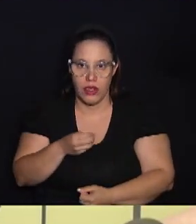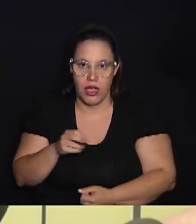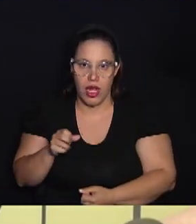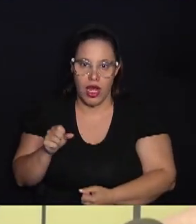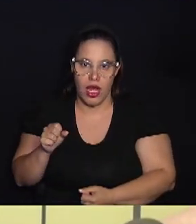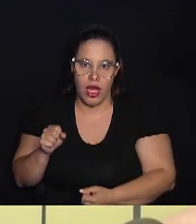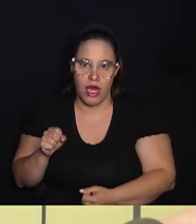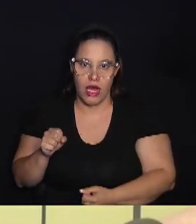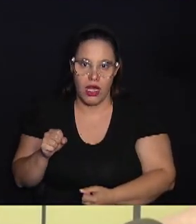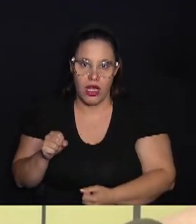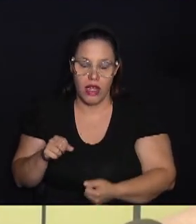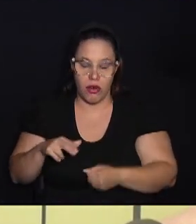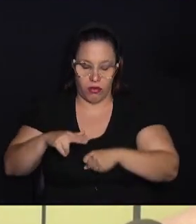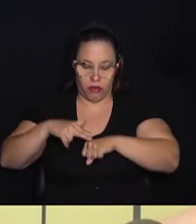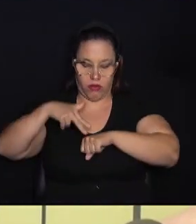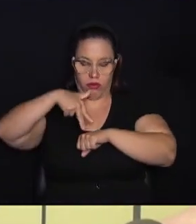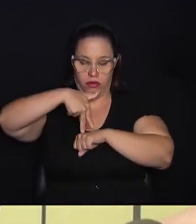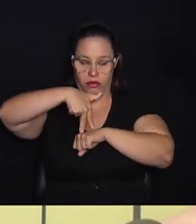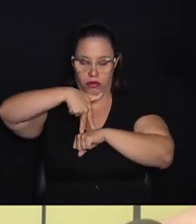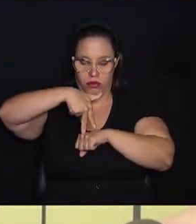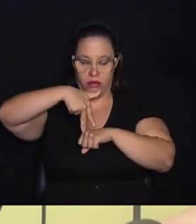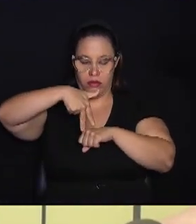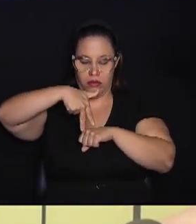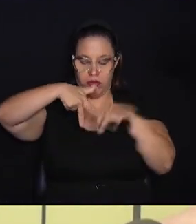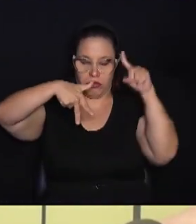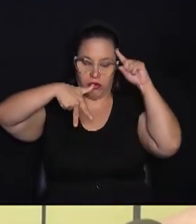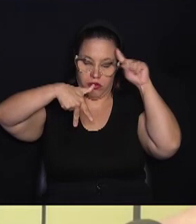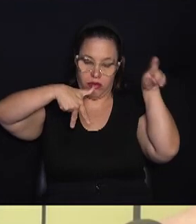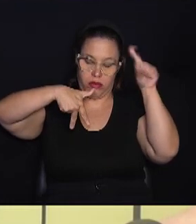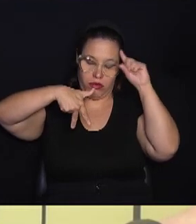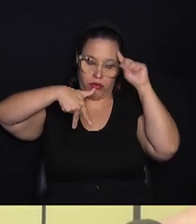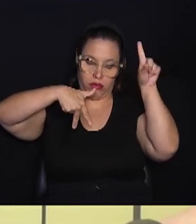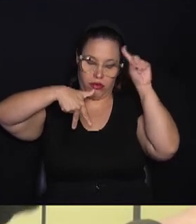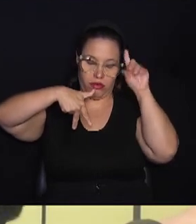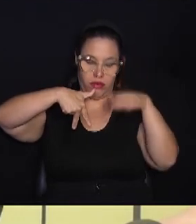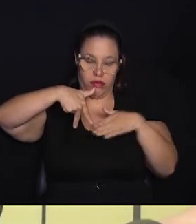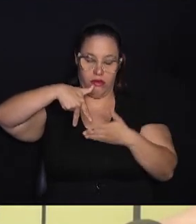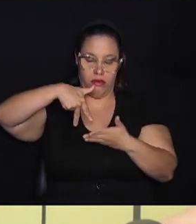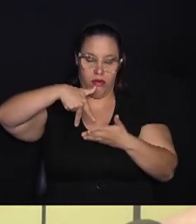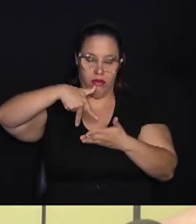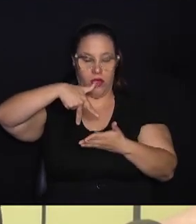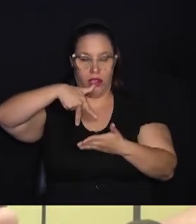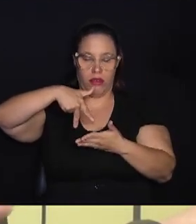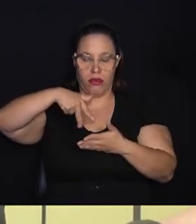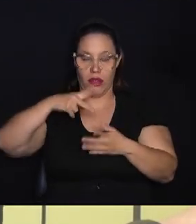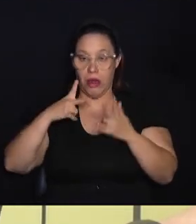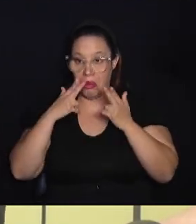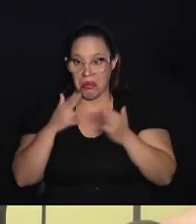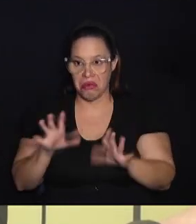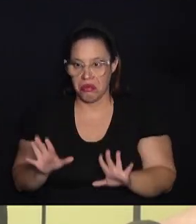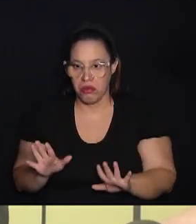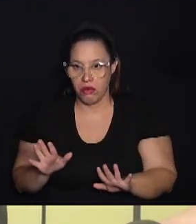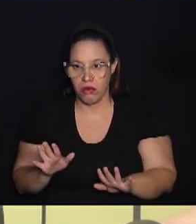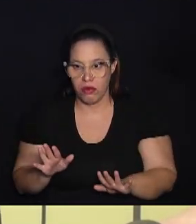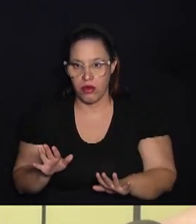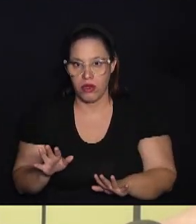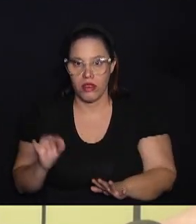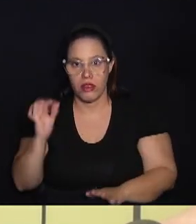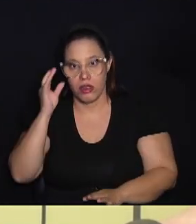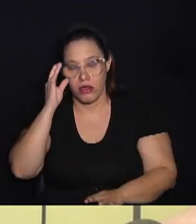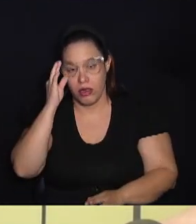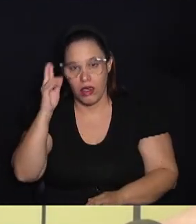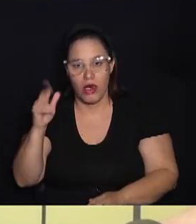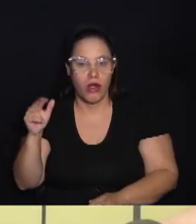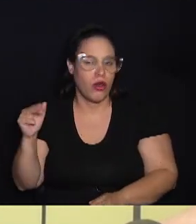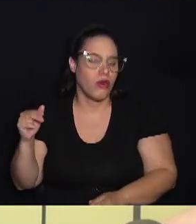aa n de posturas todos os dias e tem uma modalidade assim wasanga yoga que a gente faz lá no mar yoga ainda assim nunca é uma